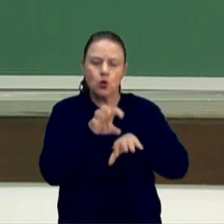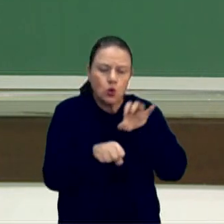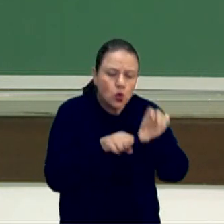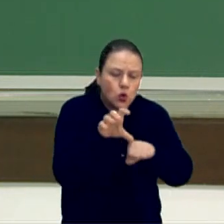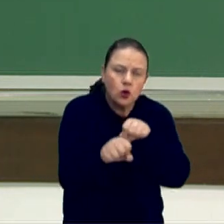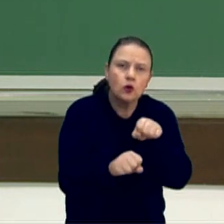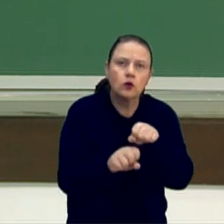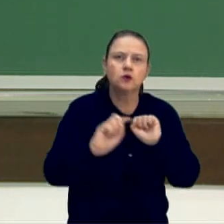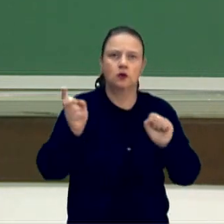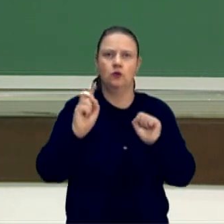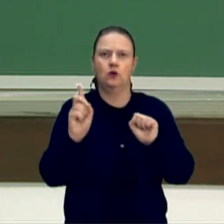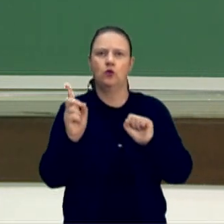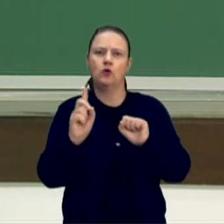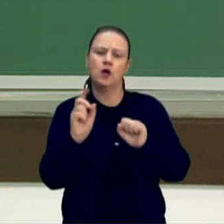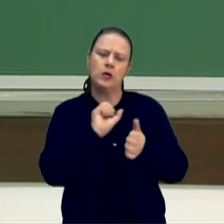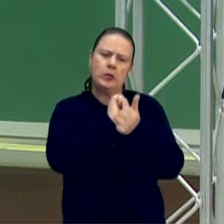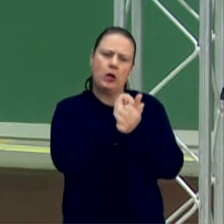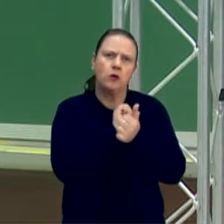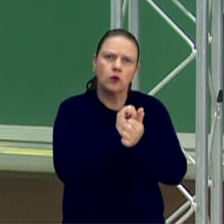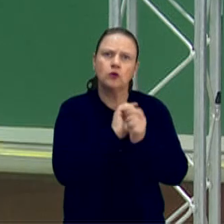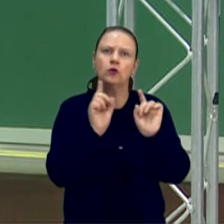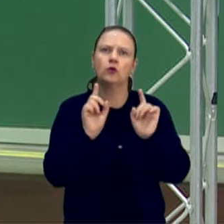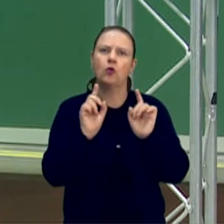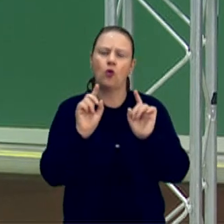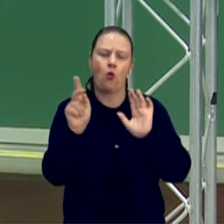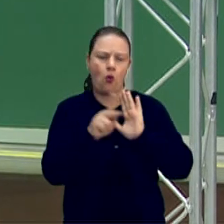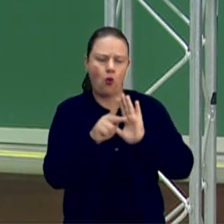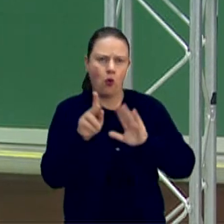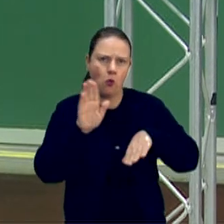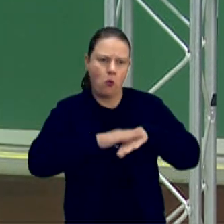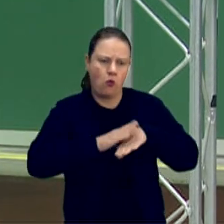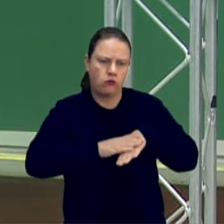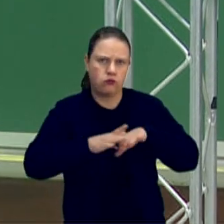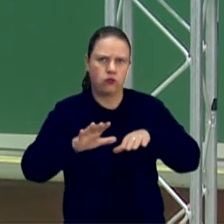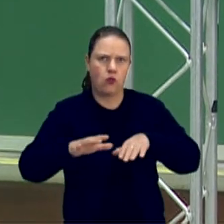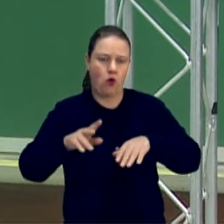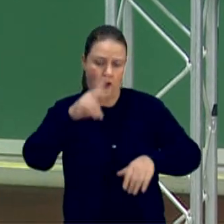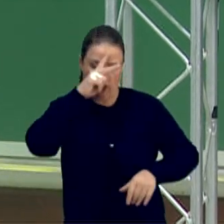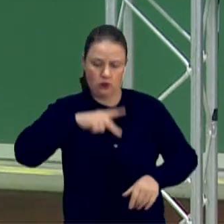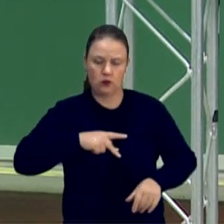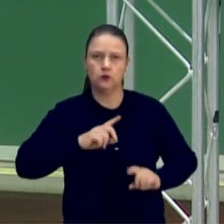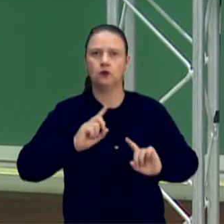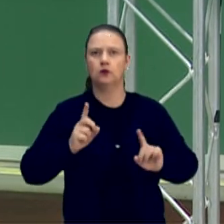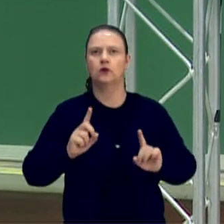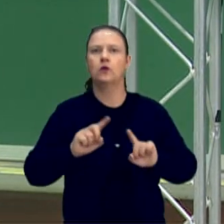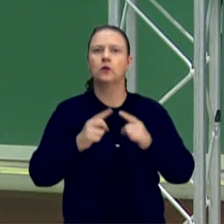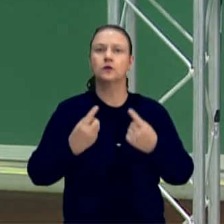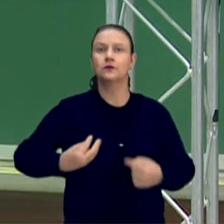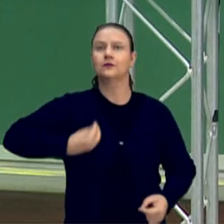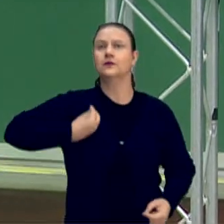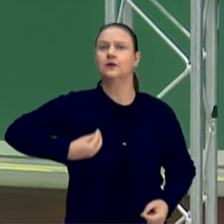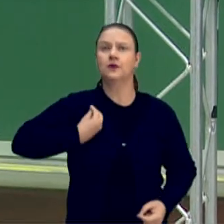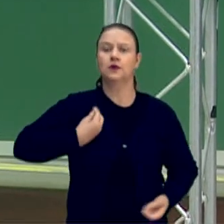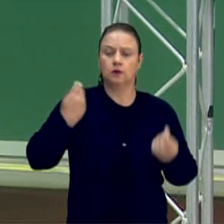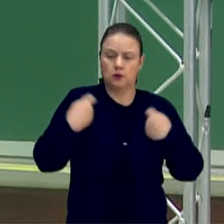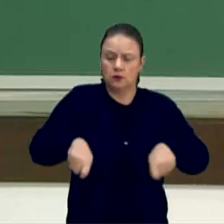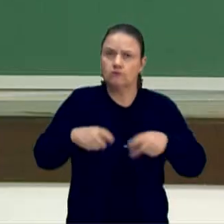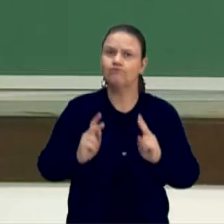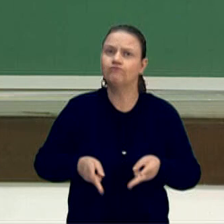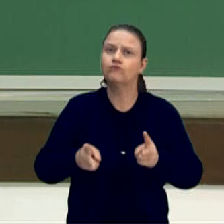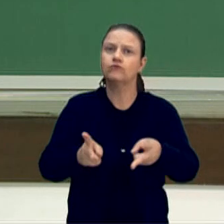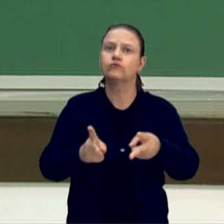de homem pelo homem, mas é a exploração dos recursos naturais para que ele viva. Foi um pouco diferente da colonização